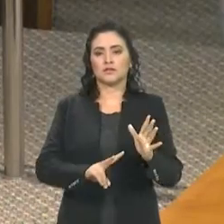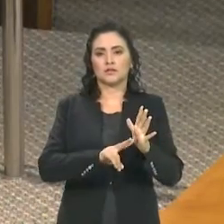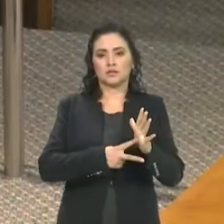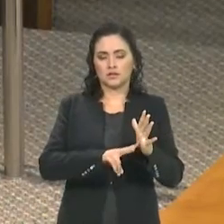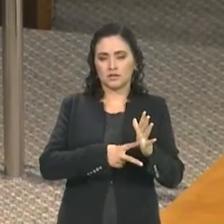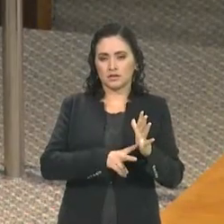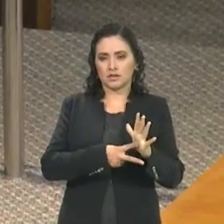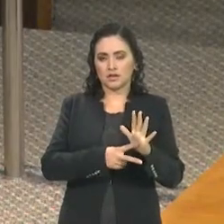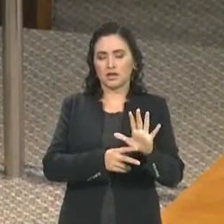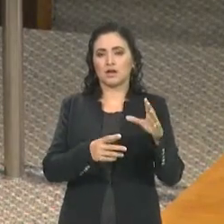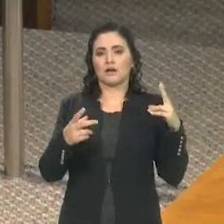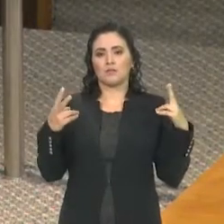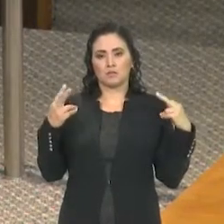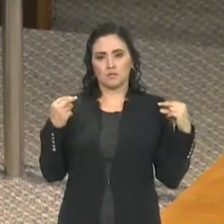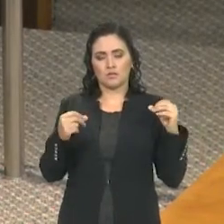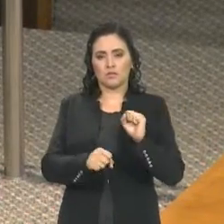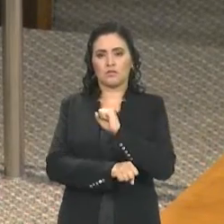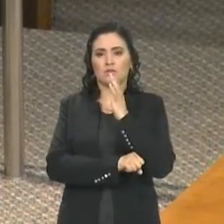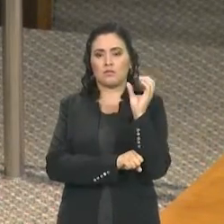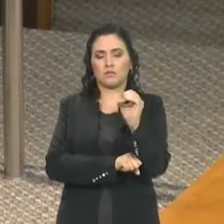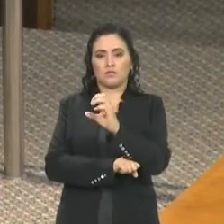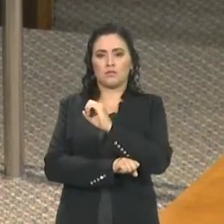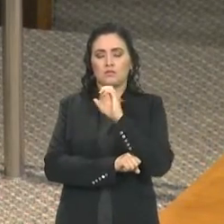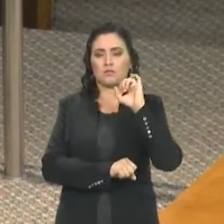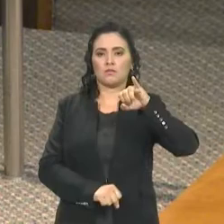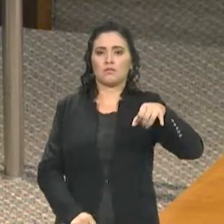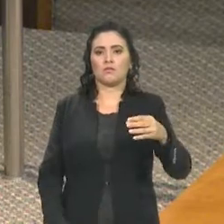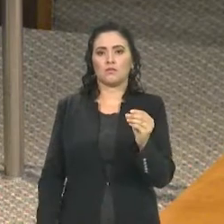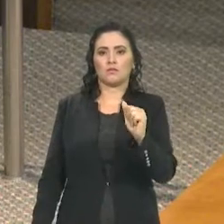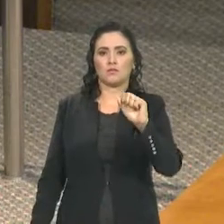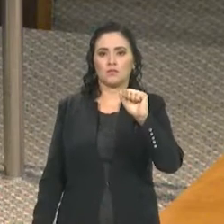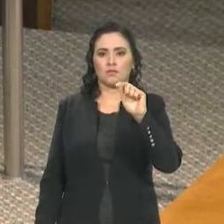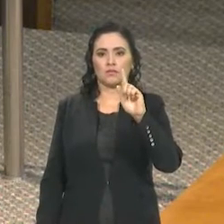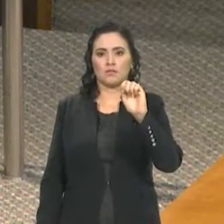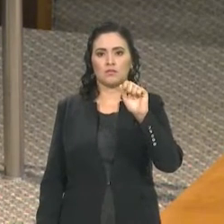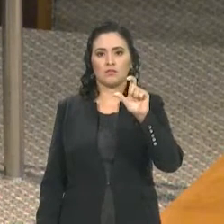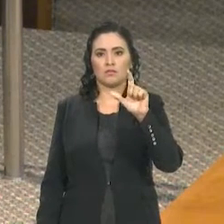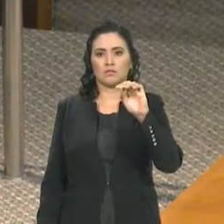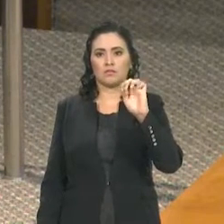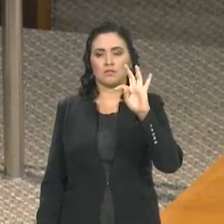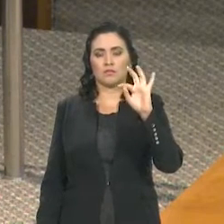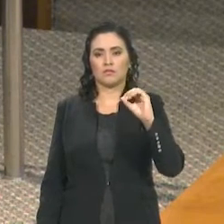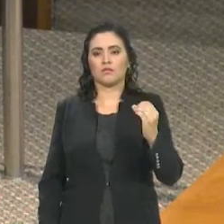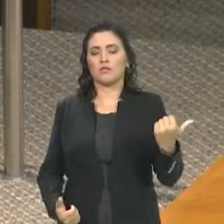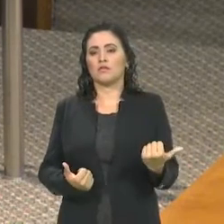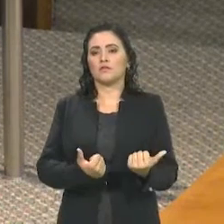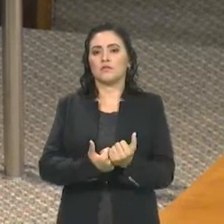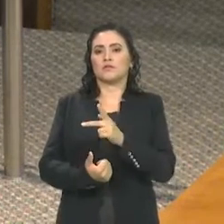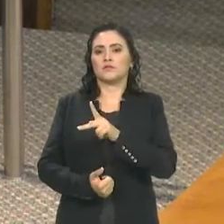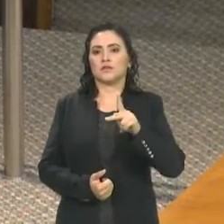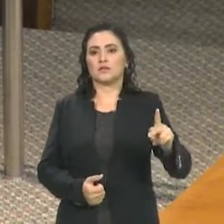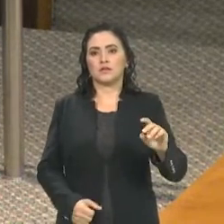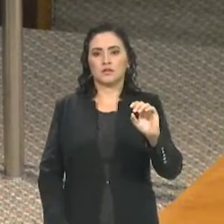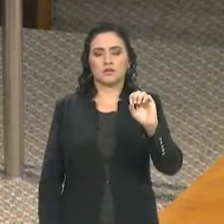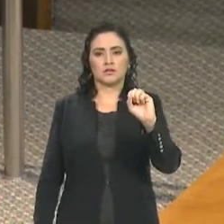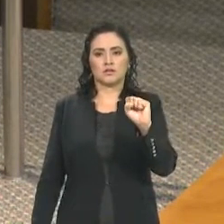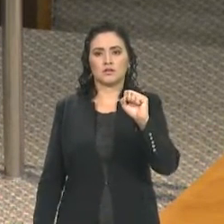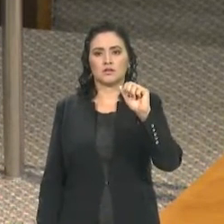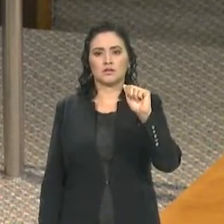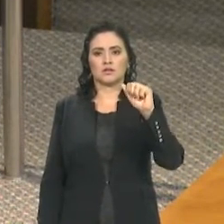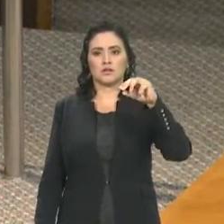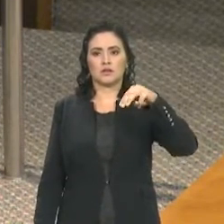João Gilberto, que é o vice-presidente da Associação do SAMU, e o nosso amigo Alfredo Menezes, tesoureiro do